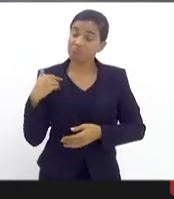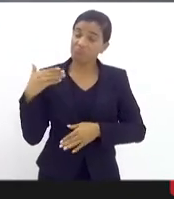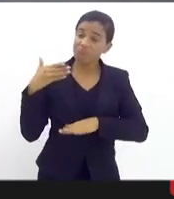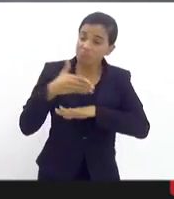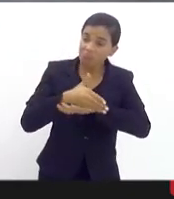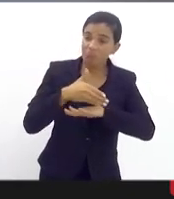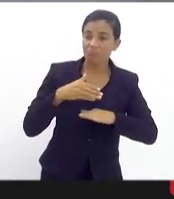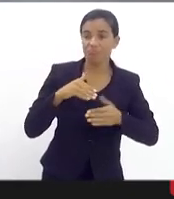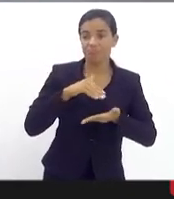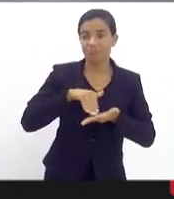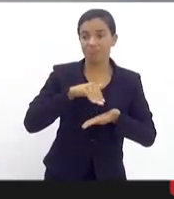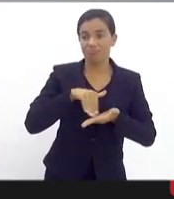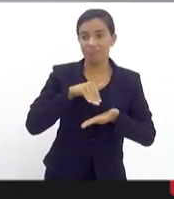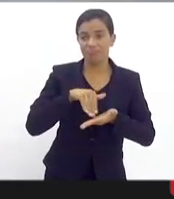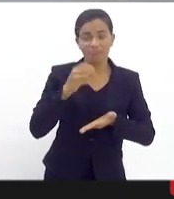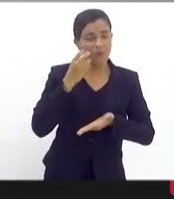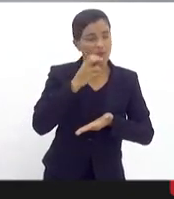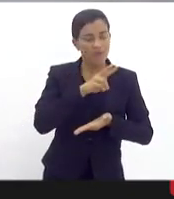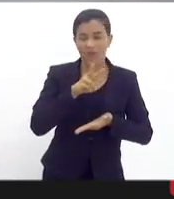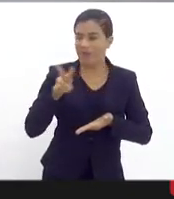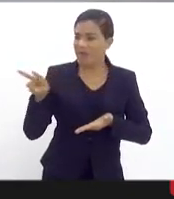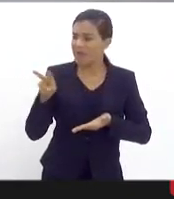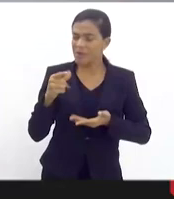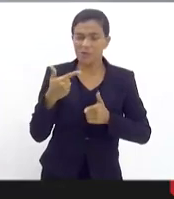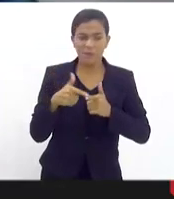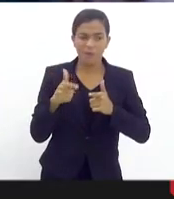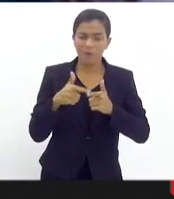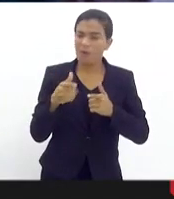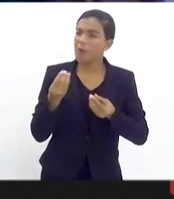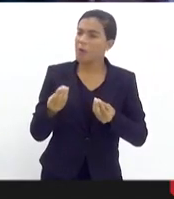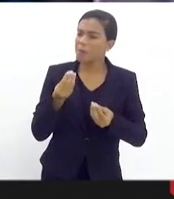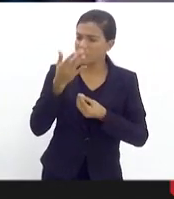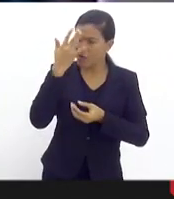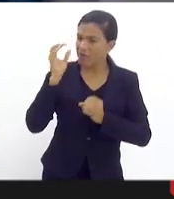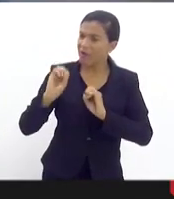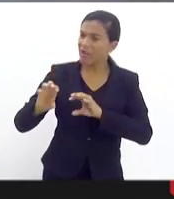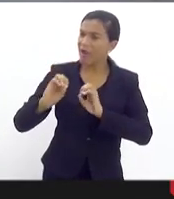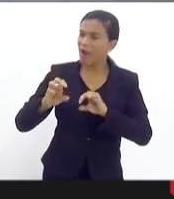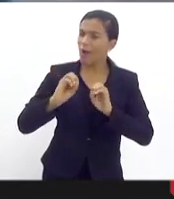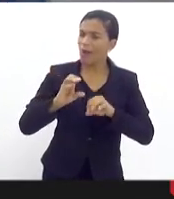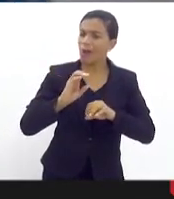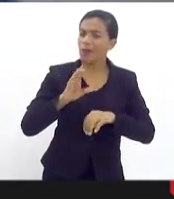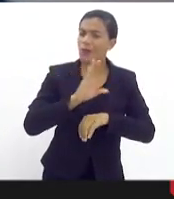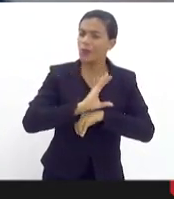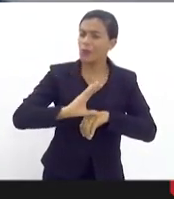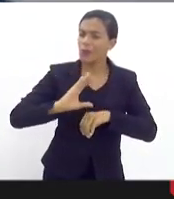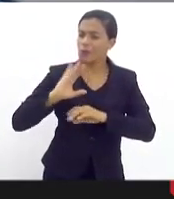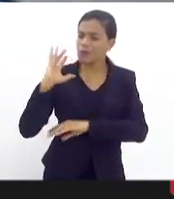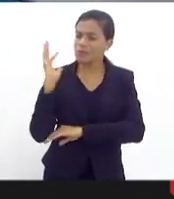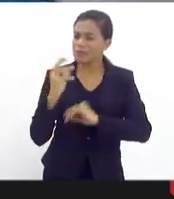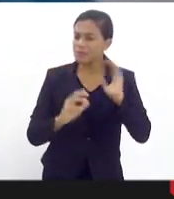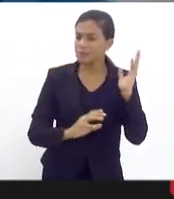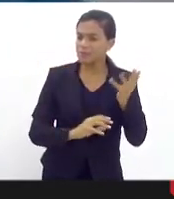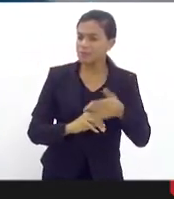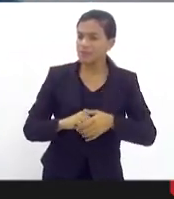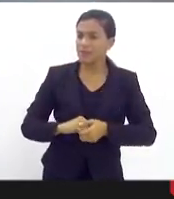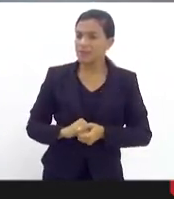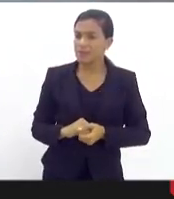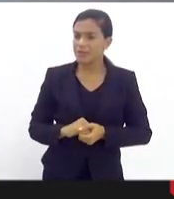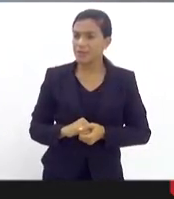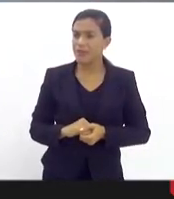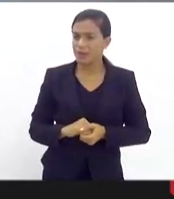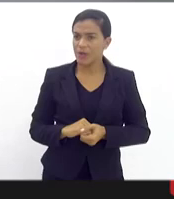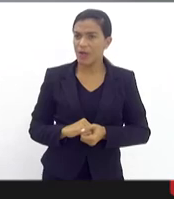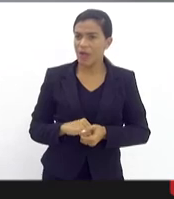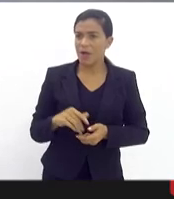secretaria, a gente viu esse problema. Como é que o pessoal ia dar educação ambiental nas escolas públicas se os próprios professores não tinham